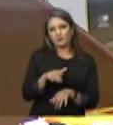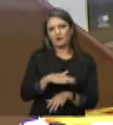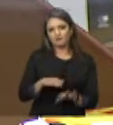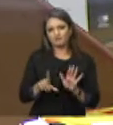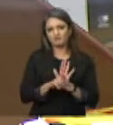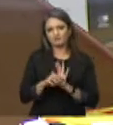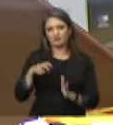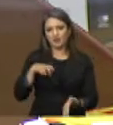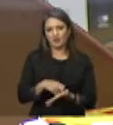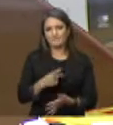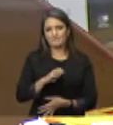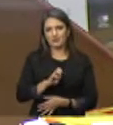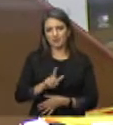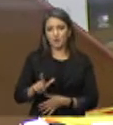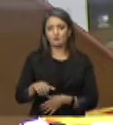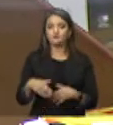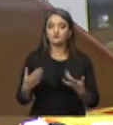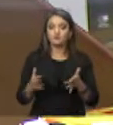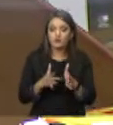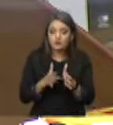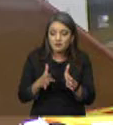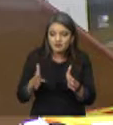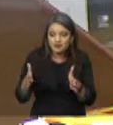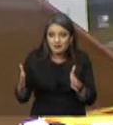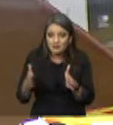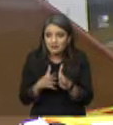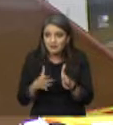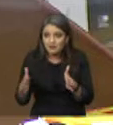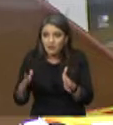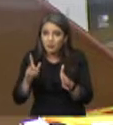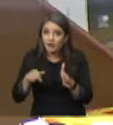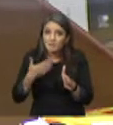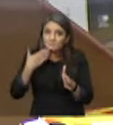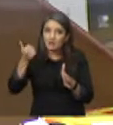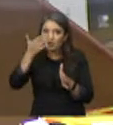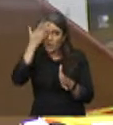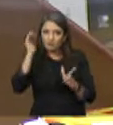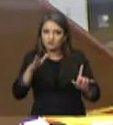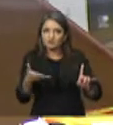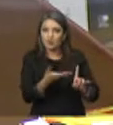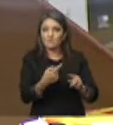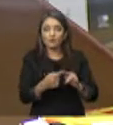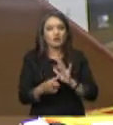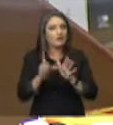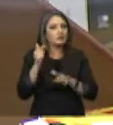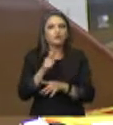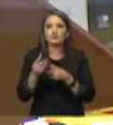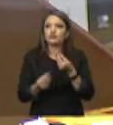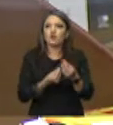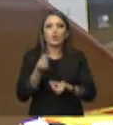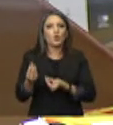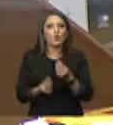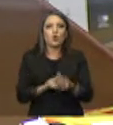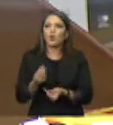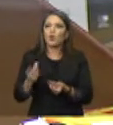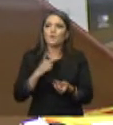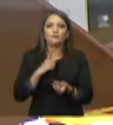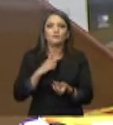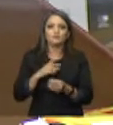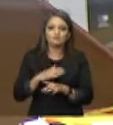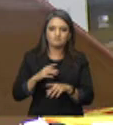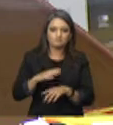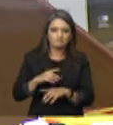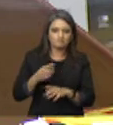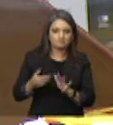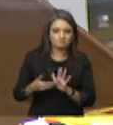a prescrição intercorrente em si mesmo é benéfica para o réu Por que não existia tal forma de extinção da pretensão punitiva E